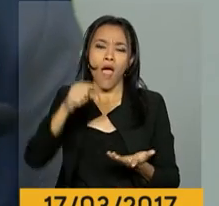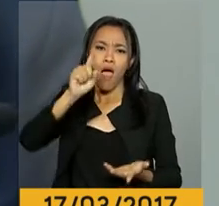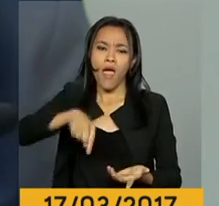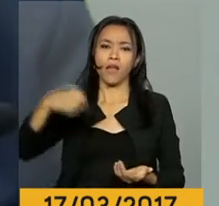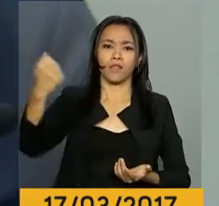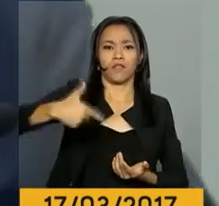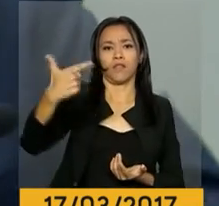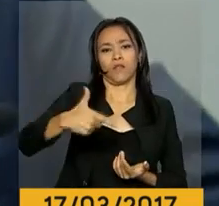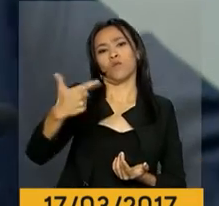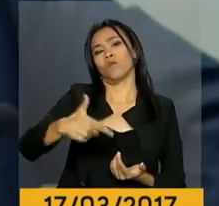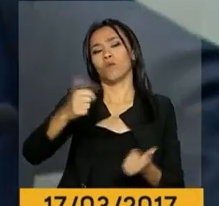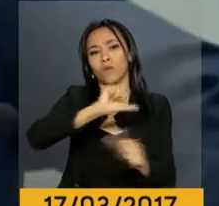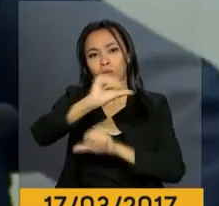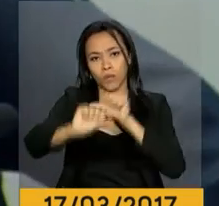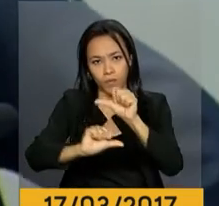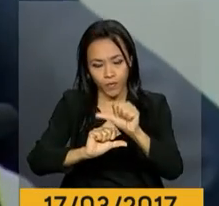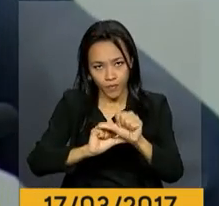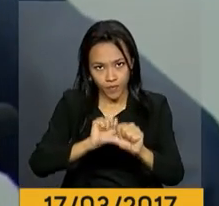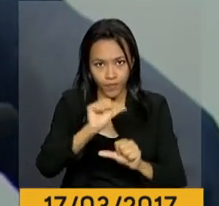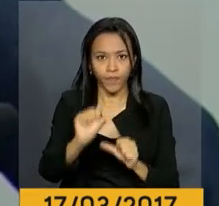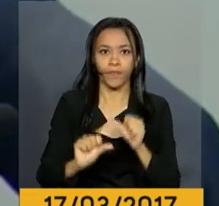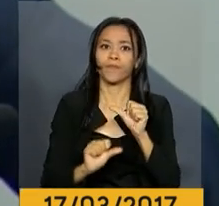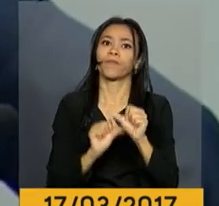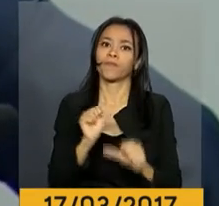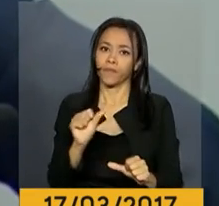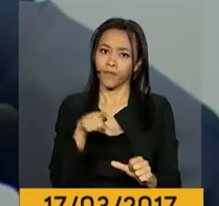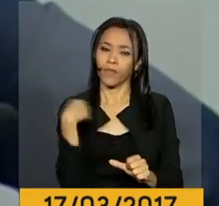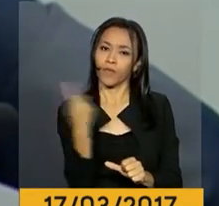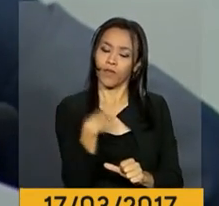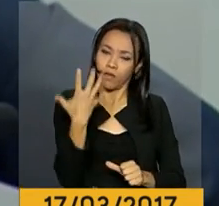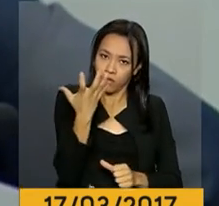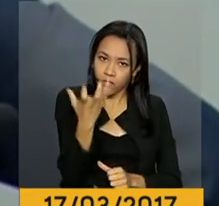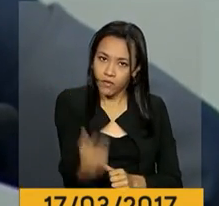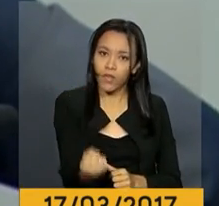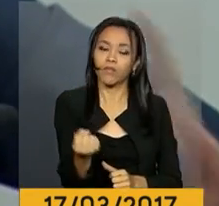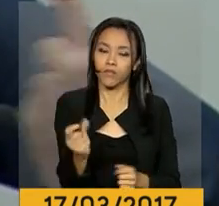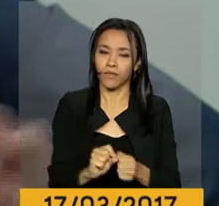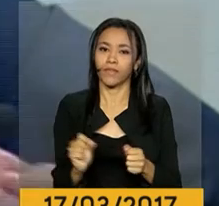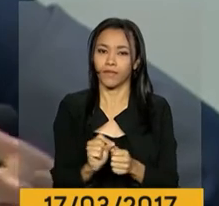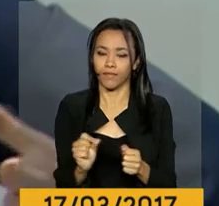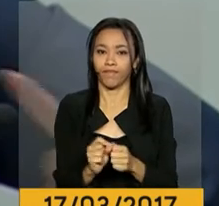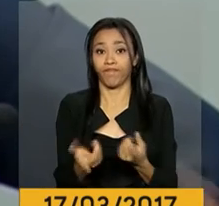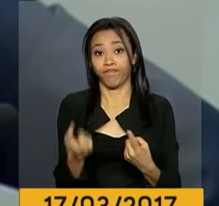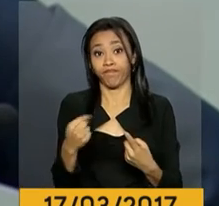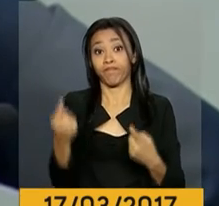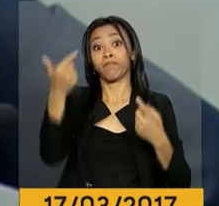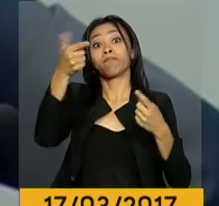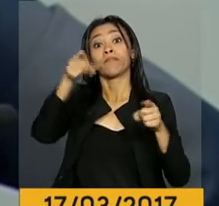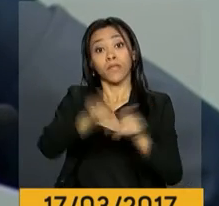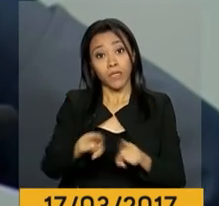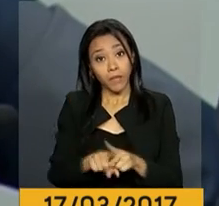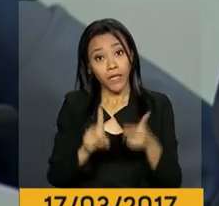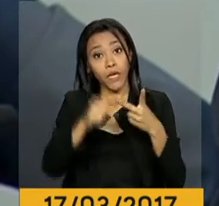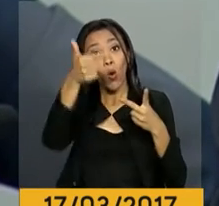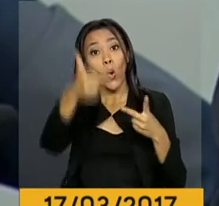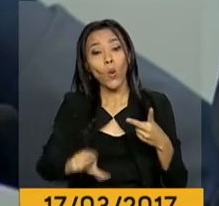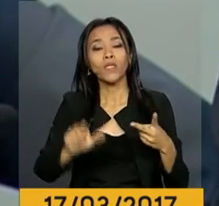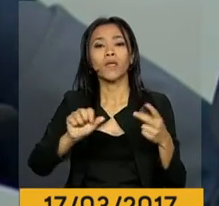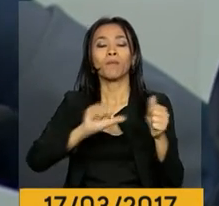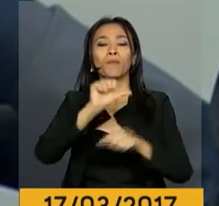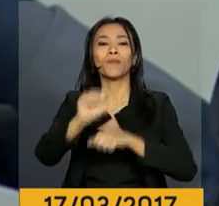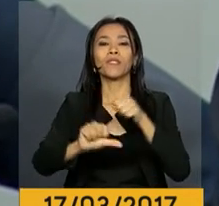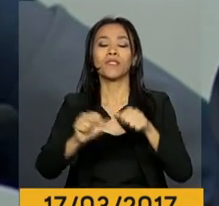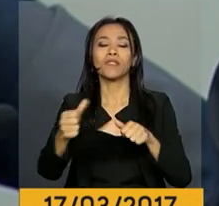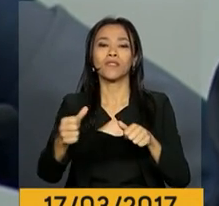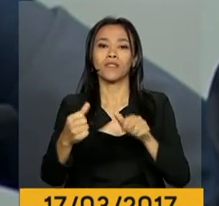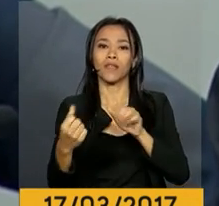reforma que seguramente nós vamos realizar. Também menciono a reforma do ensino médio, não